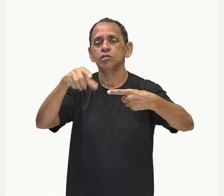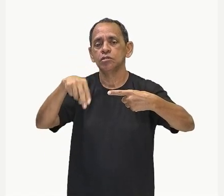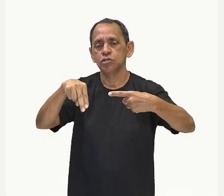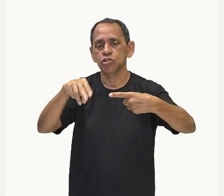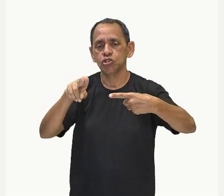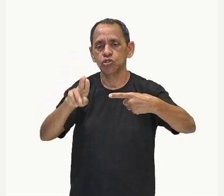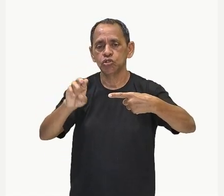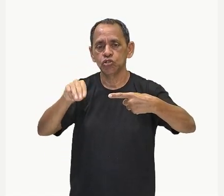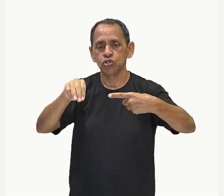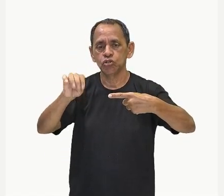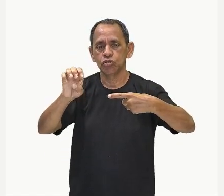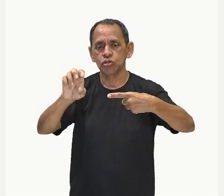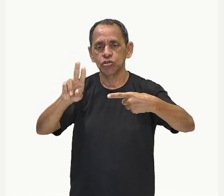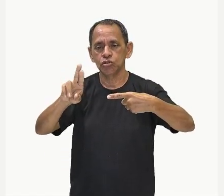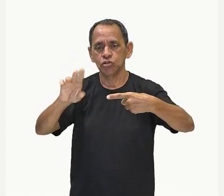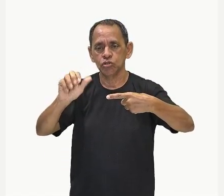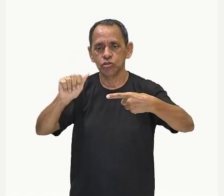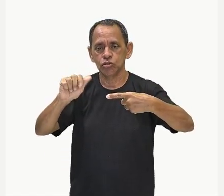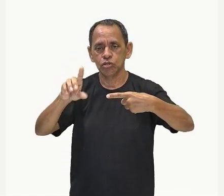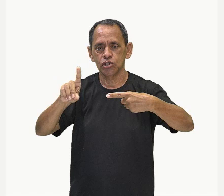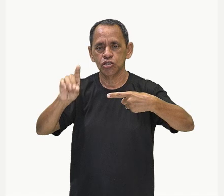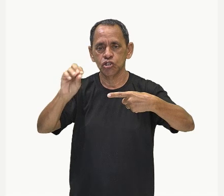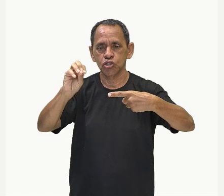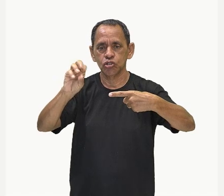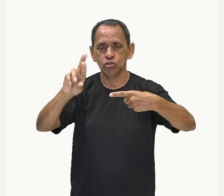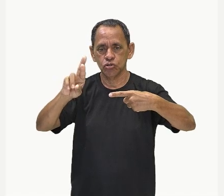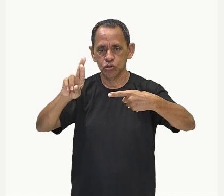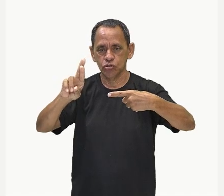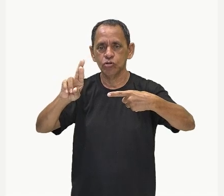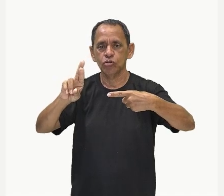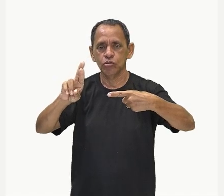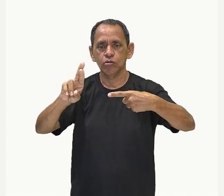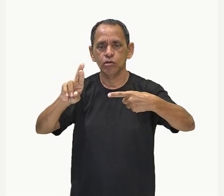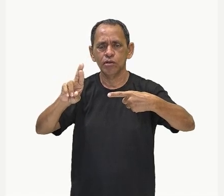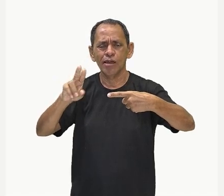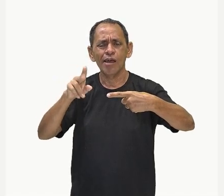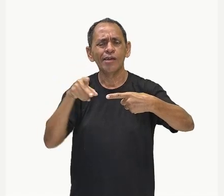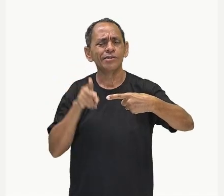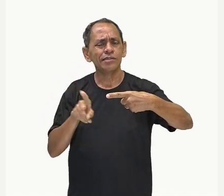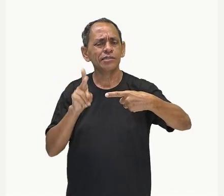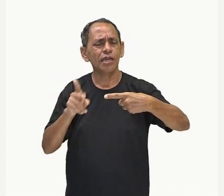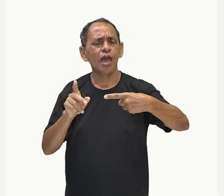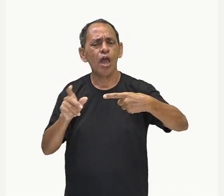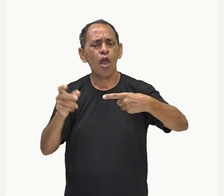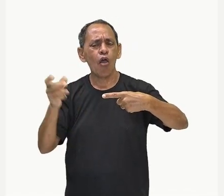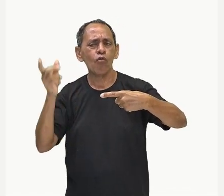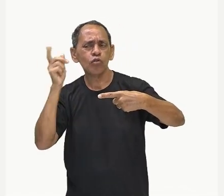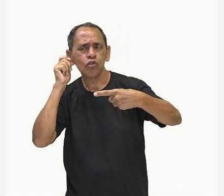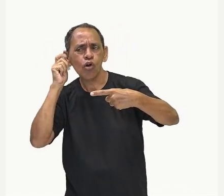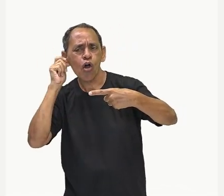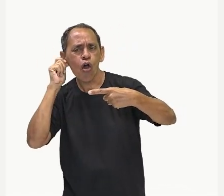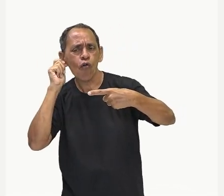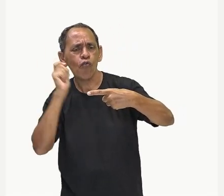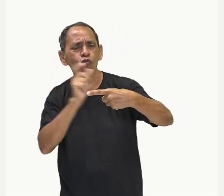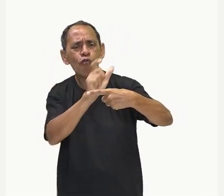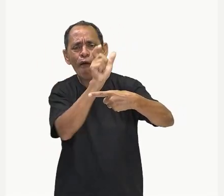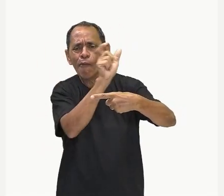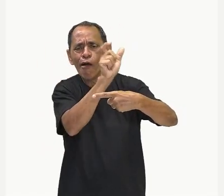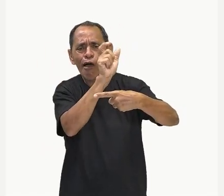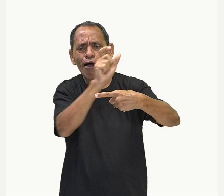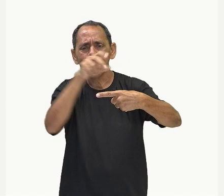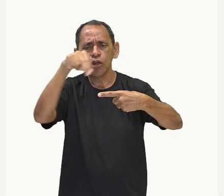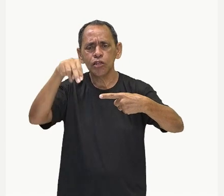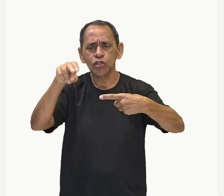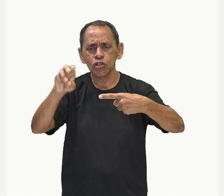que você ouvir durante a aula esta palavra numerador, você já tem que ter